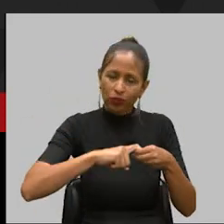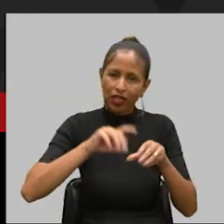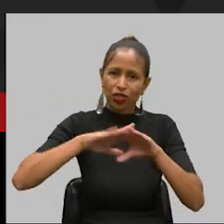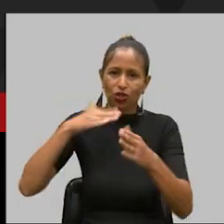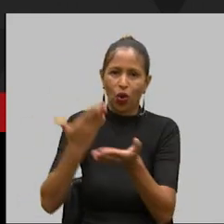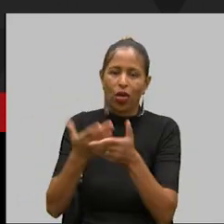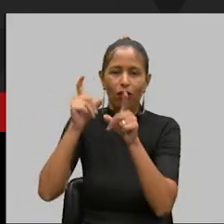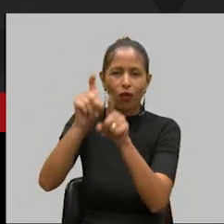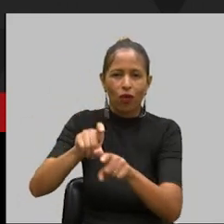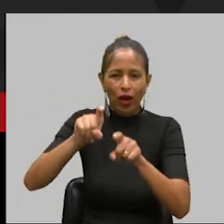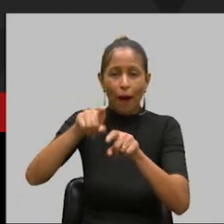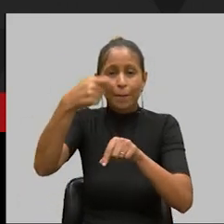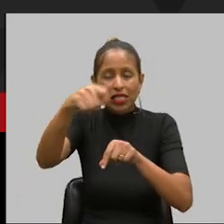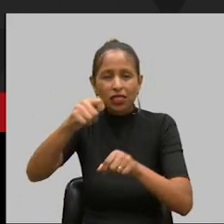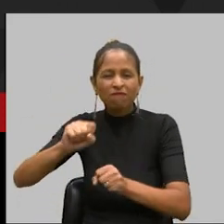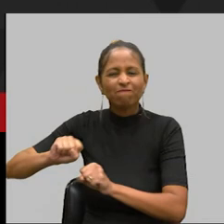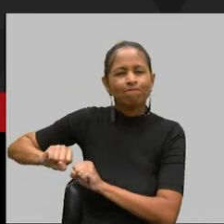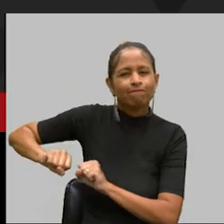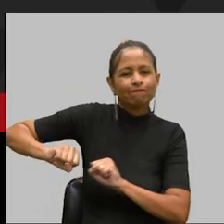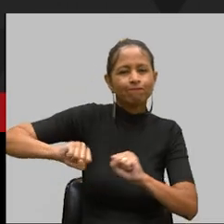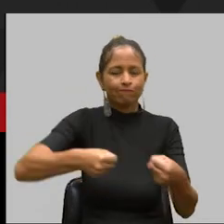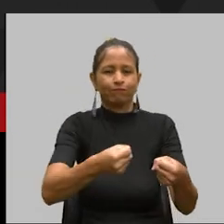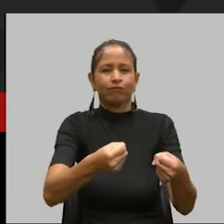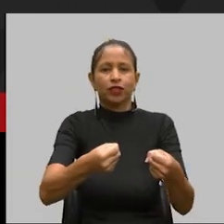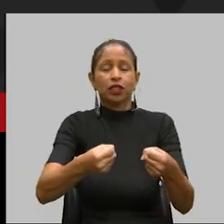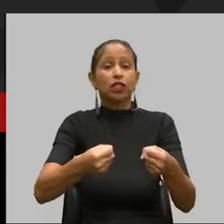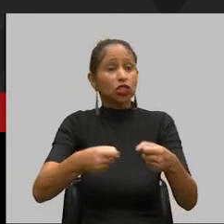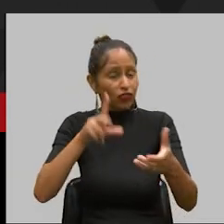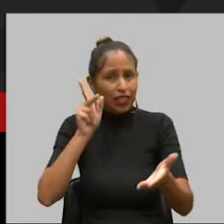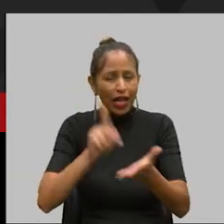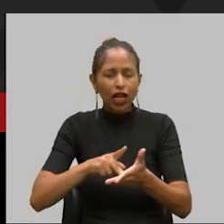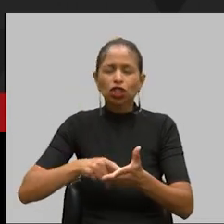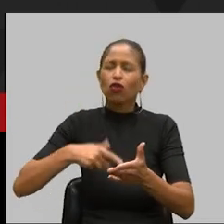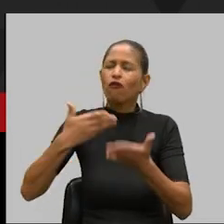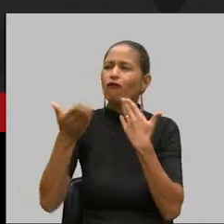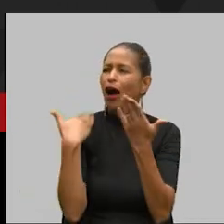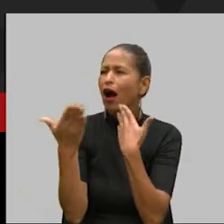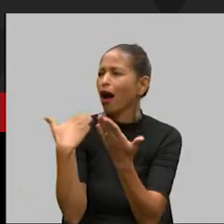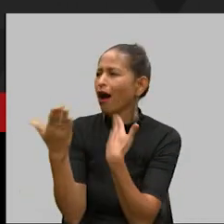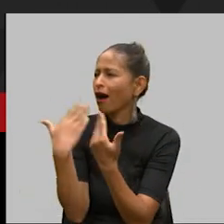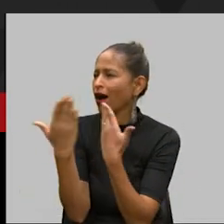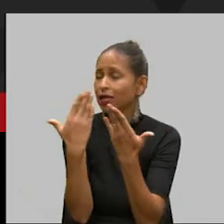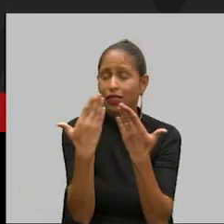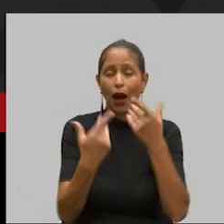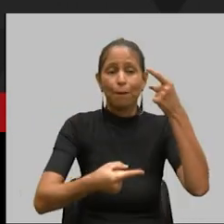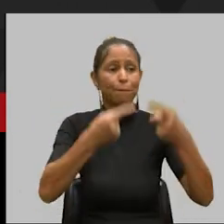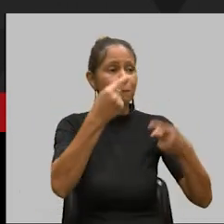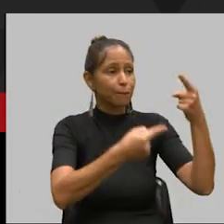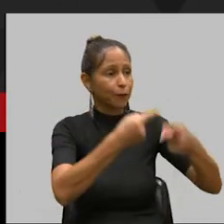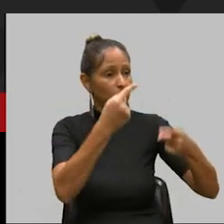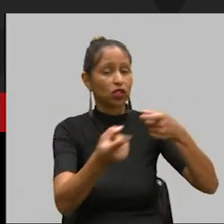precisamos fortalecer e exaustivamente debater o rumo da política pública voltada paraa Educação do